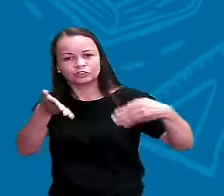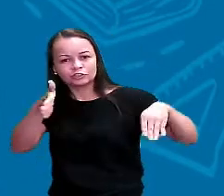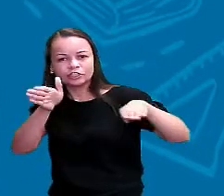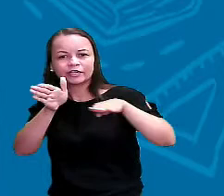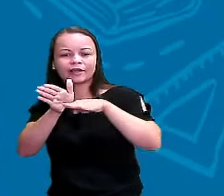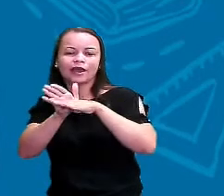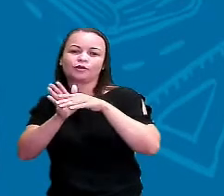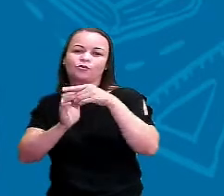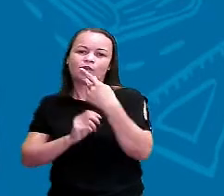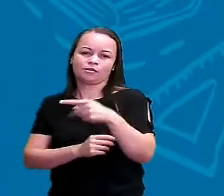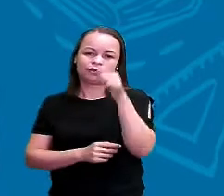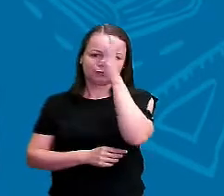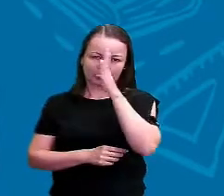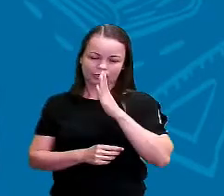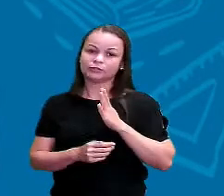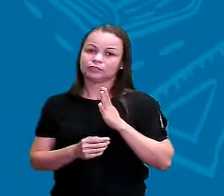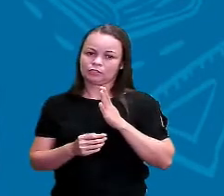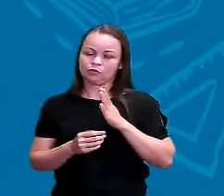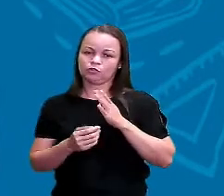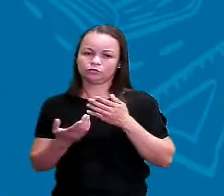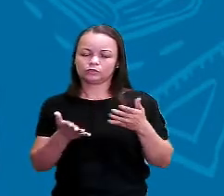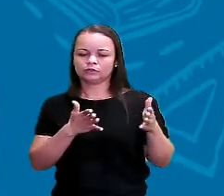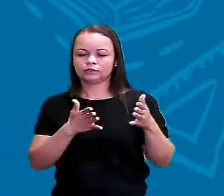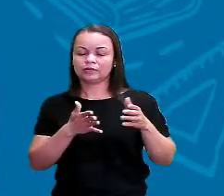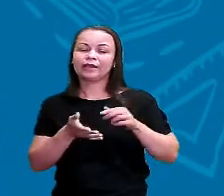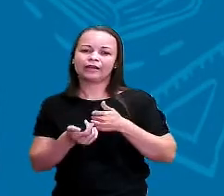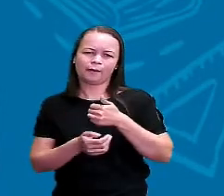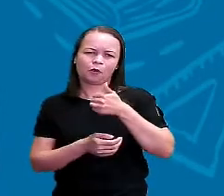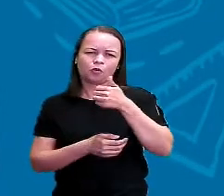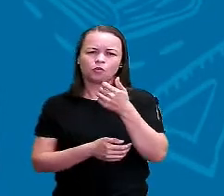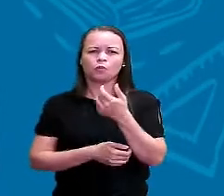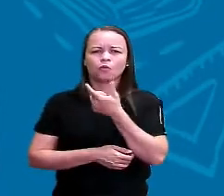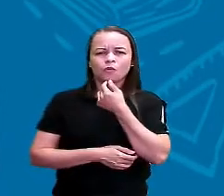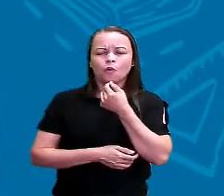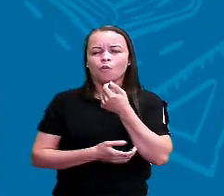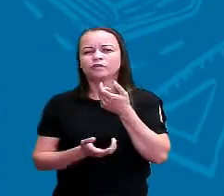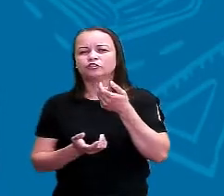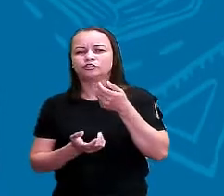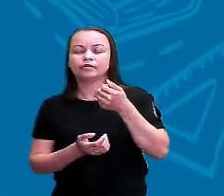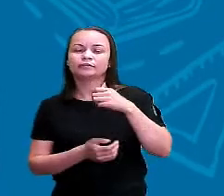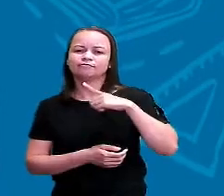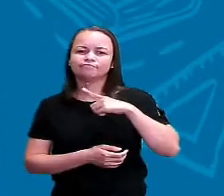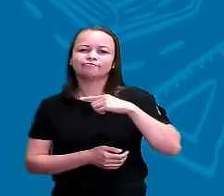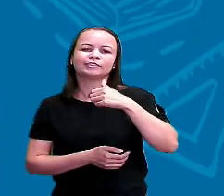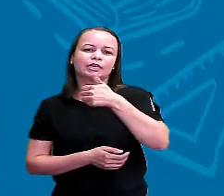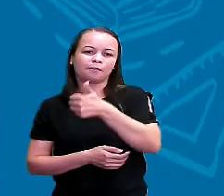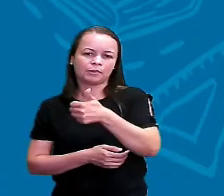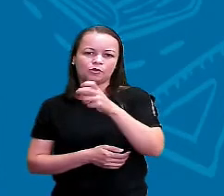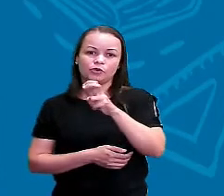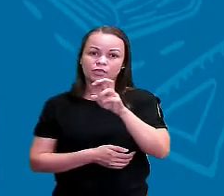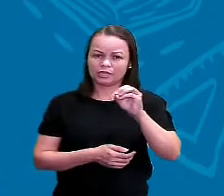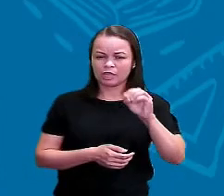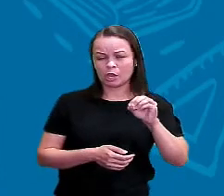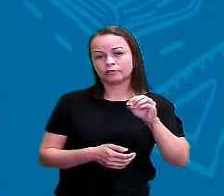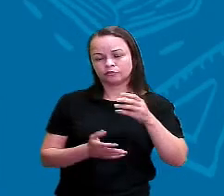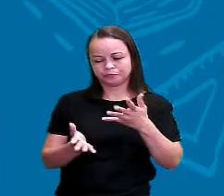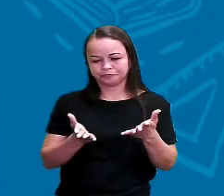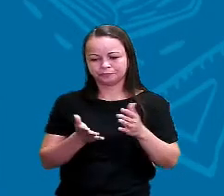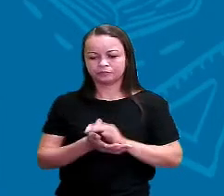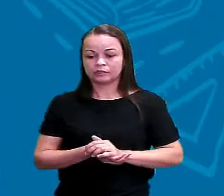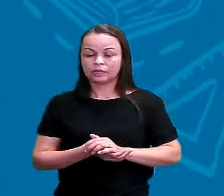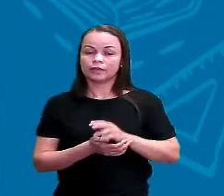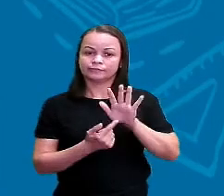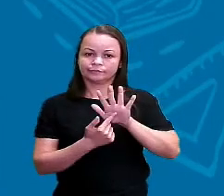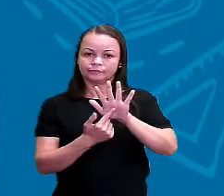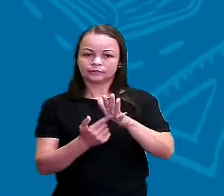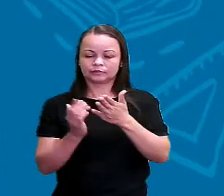eles desembarcaram, vejam só, eram muitos homens, 1.500, por volta de 1.200 a 1.500 homens. Ó, nesse desenho a gente consegue